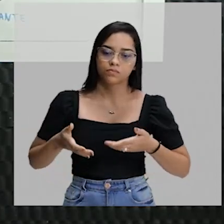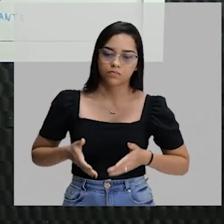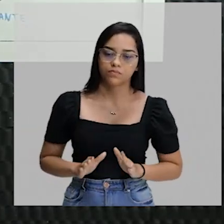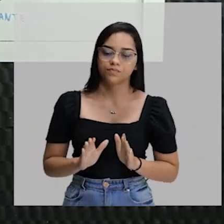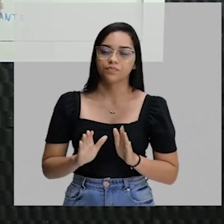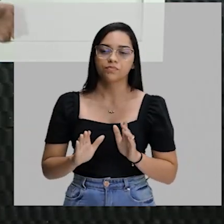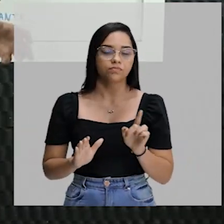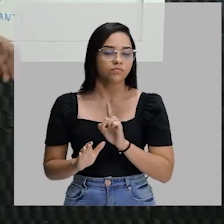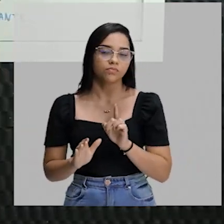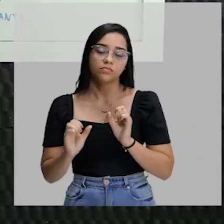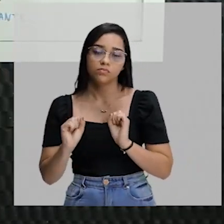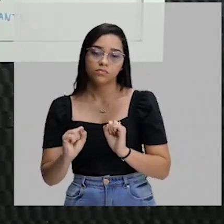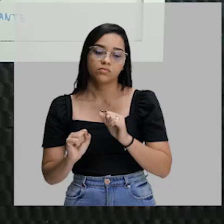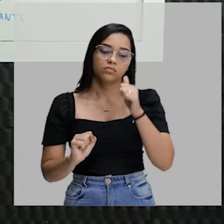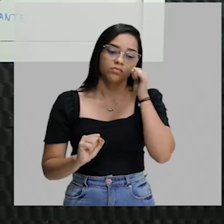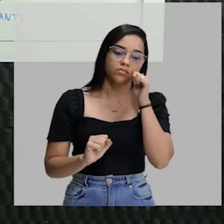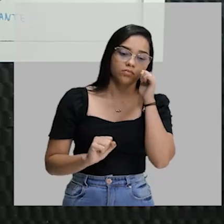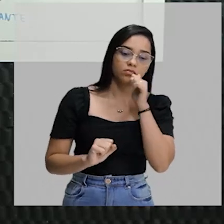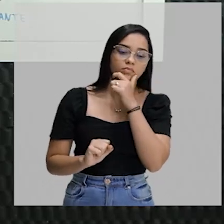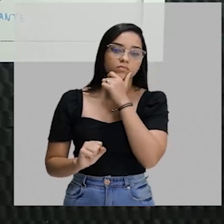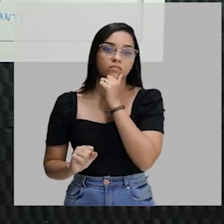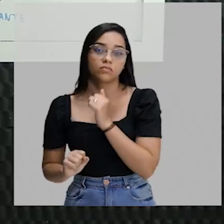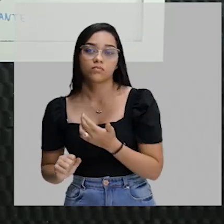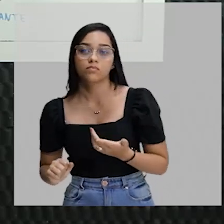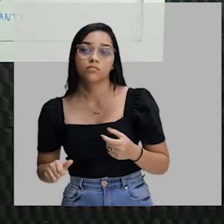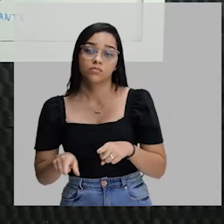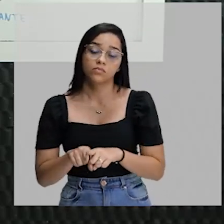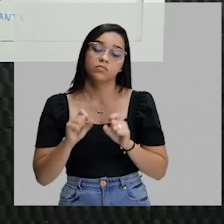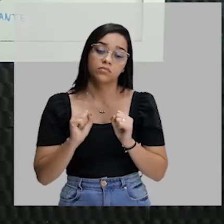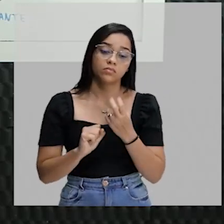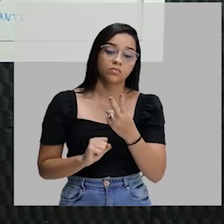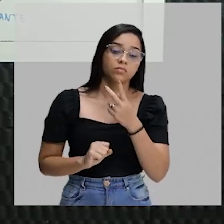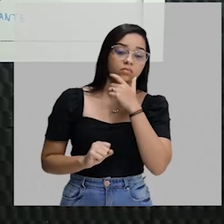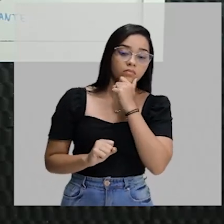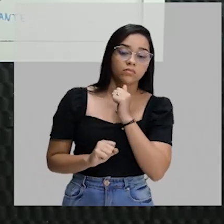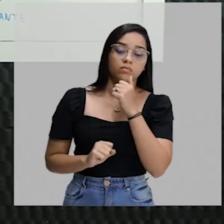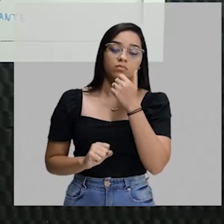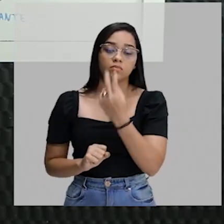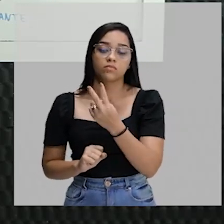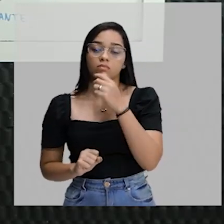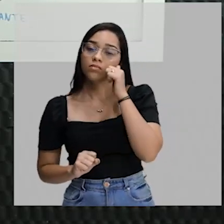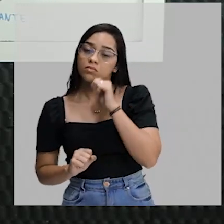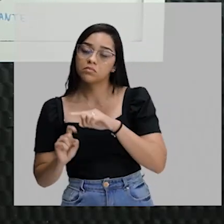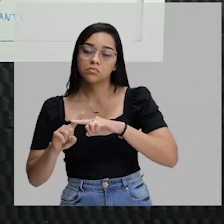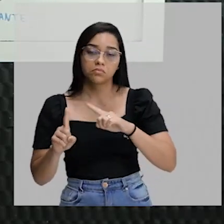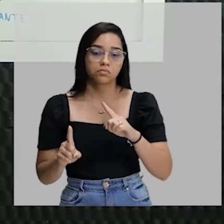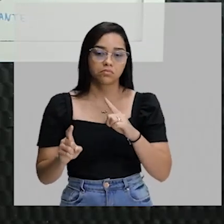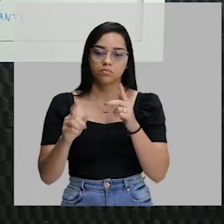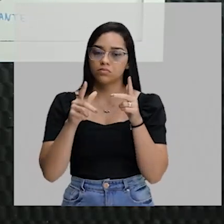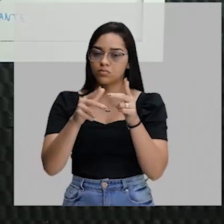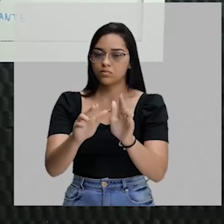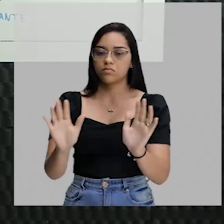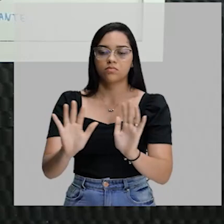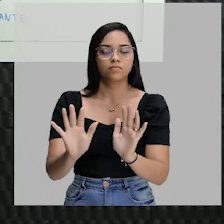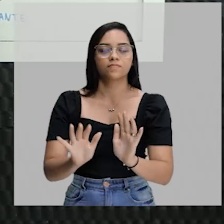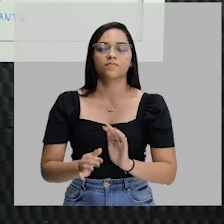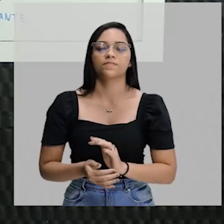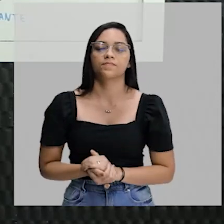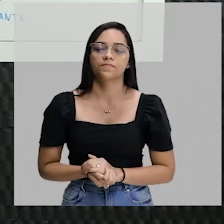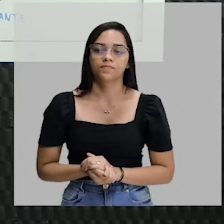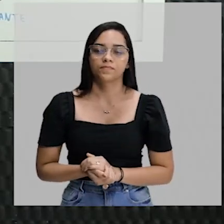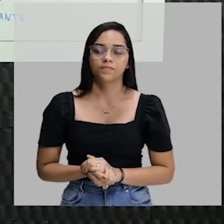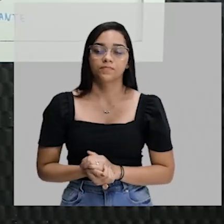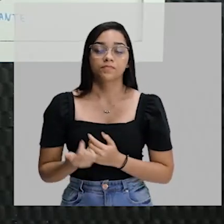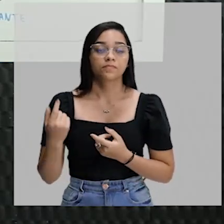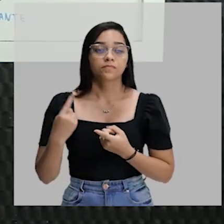gêmeos não idênticos, pode nascer um homem, uma mulher, tá? Pode nascer dois homens, duas mulheres, mas esses indivíduos não são idênticos, tá